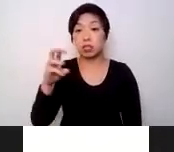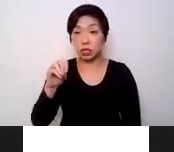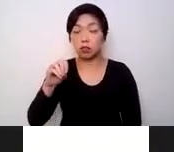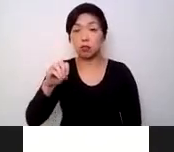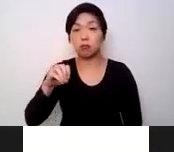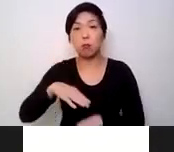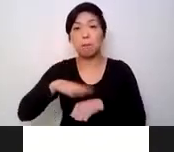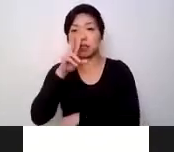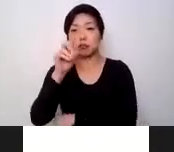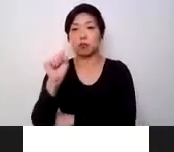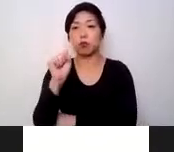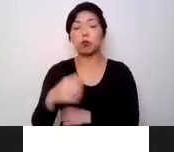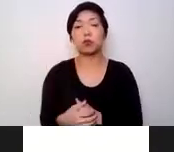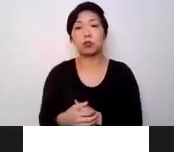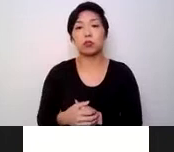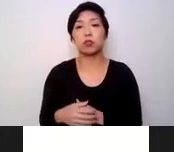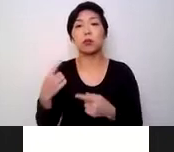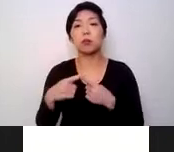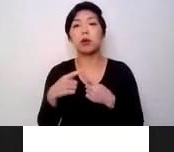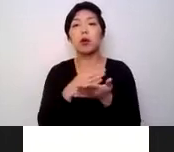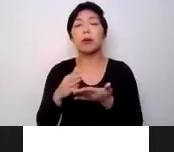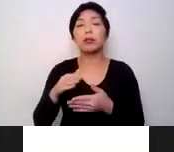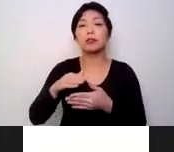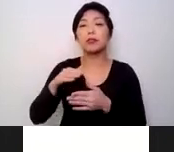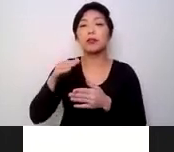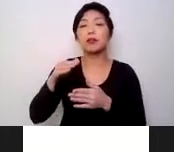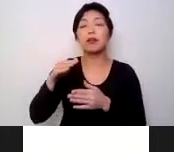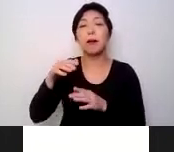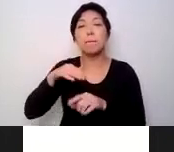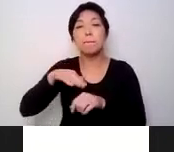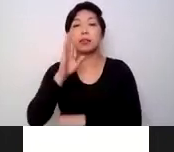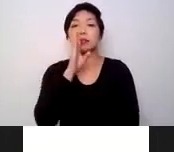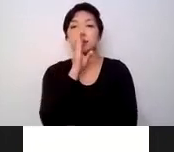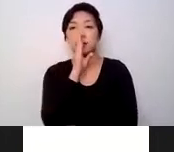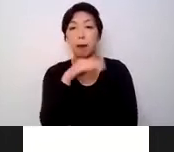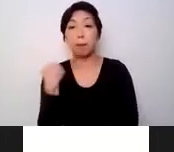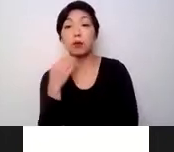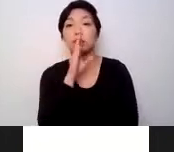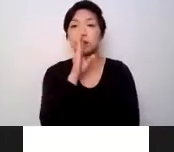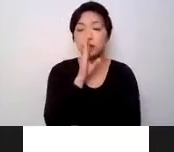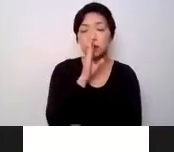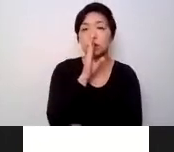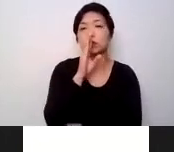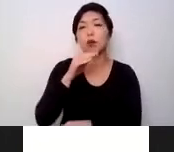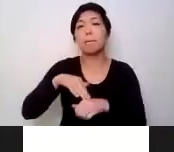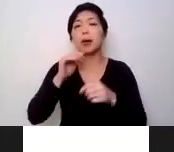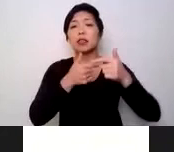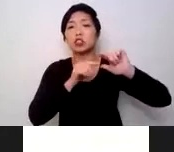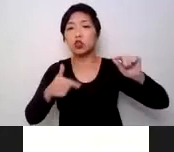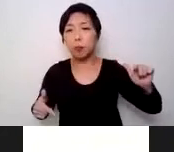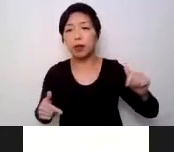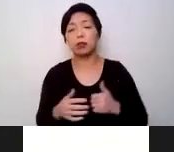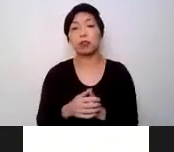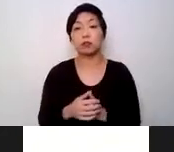suas culturas elas se tornaram mais silenciosas com uma forte geometrização com esvaziamento da ornamentação assim como a gente viu